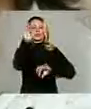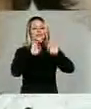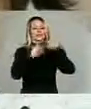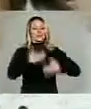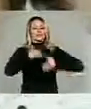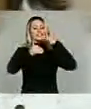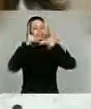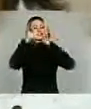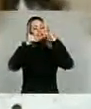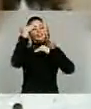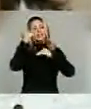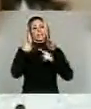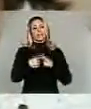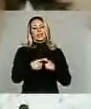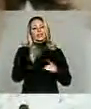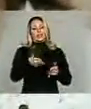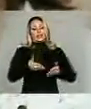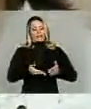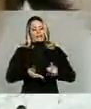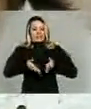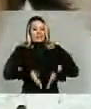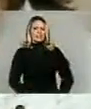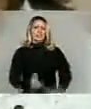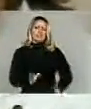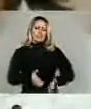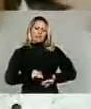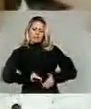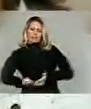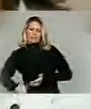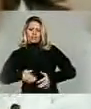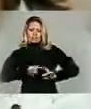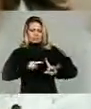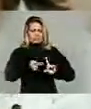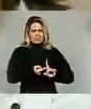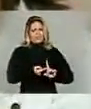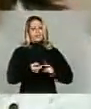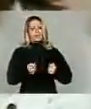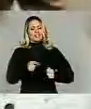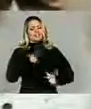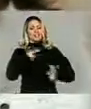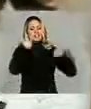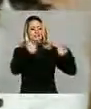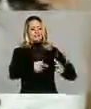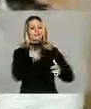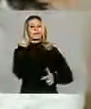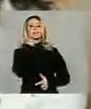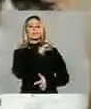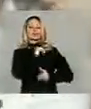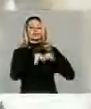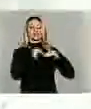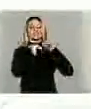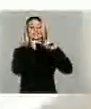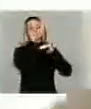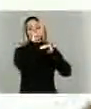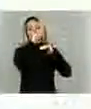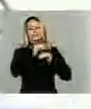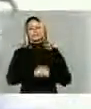desenvolver. Já que ele está fora da barriga, né, ele tem que ter condições para que ele continue esse trabalho de